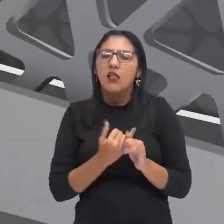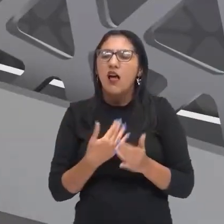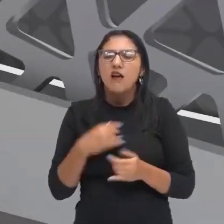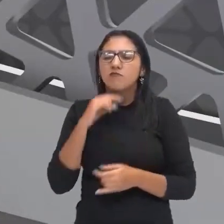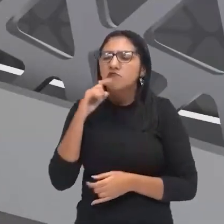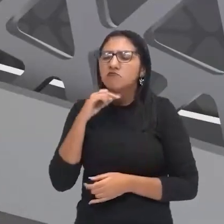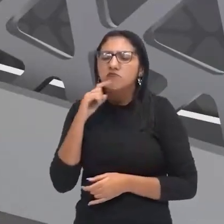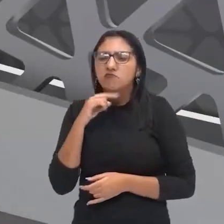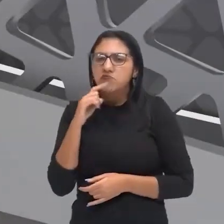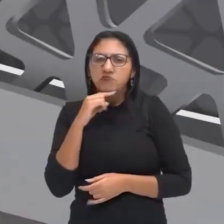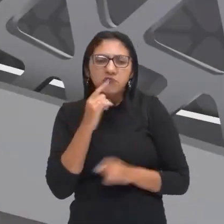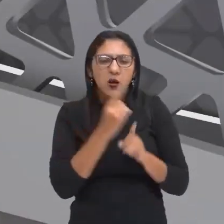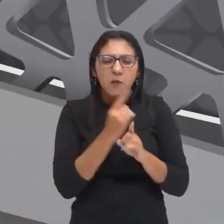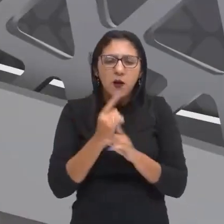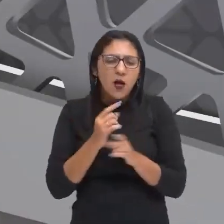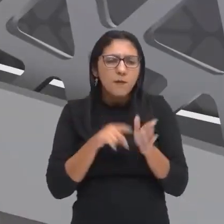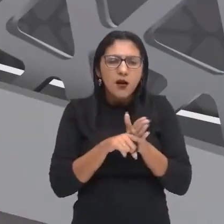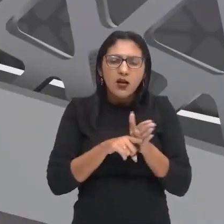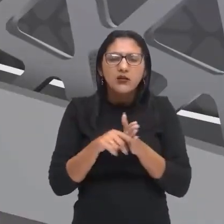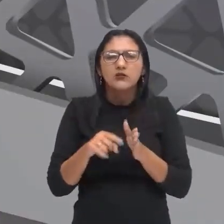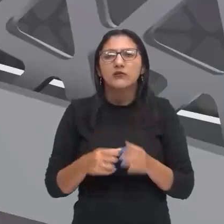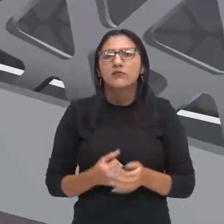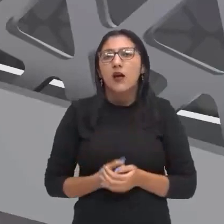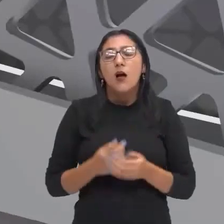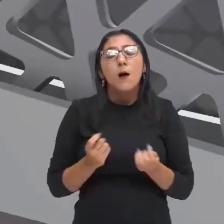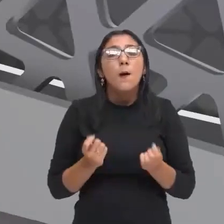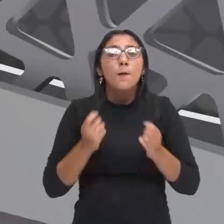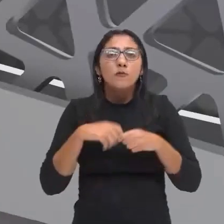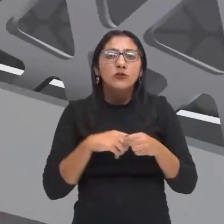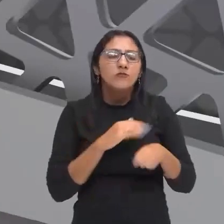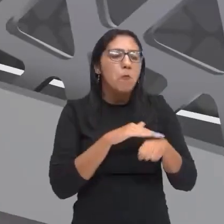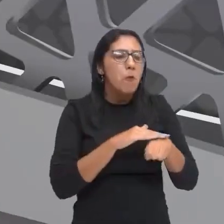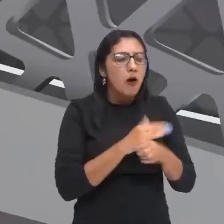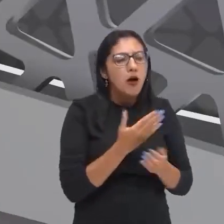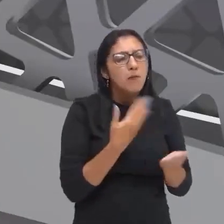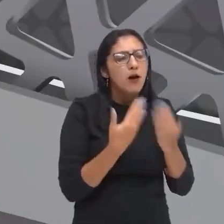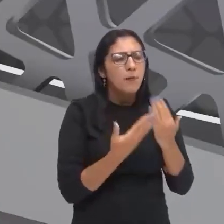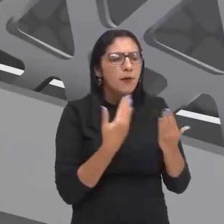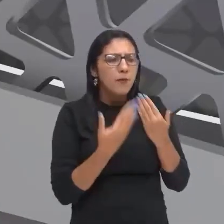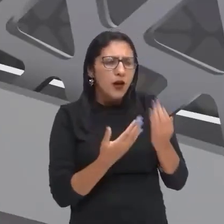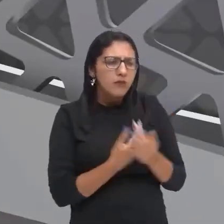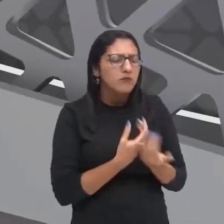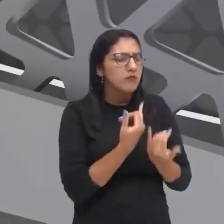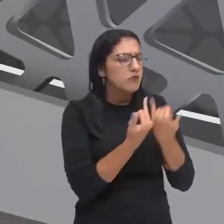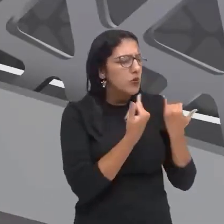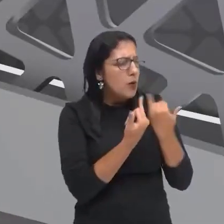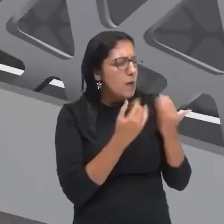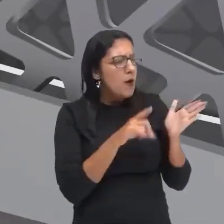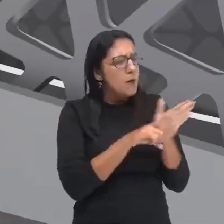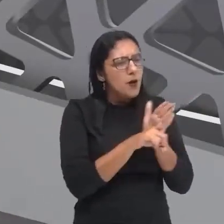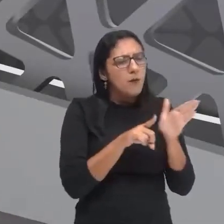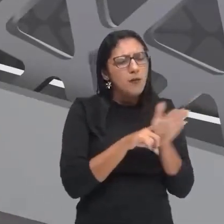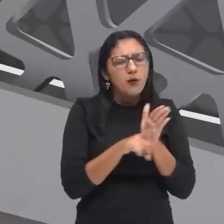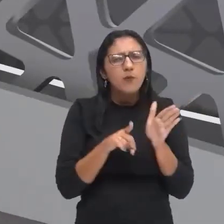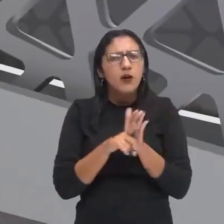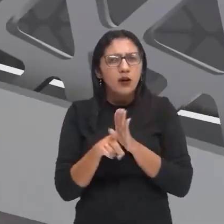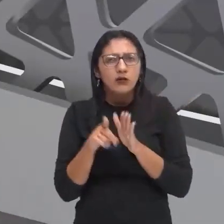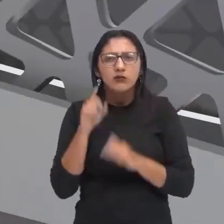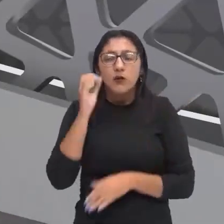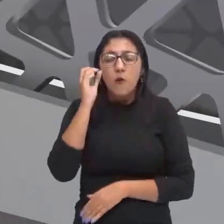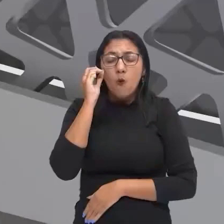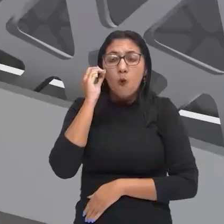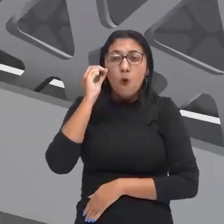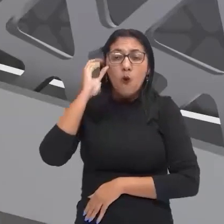ver isso, não tenho como observar isso. Conversa com alguém, troca informações, o conhecimento